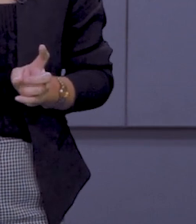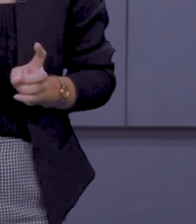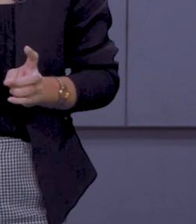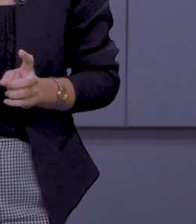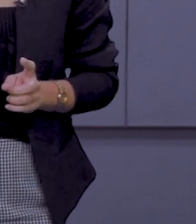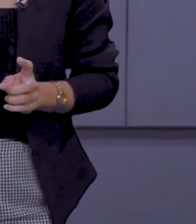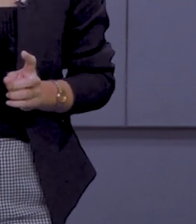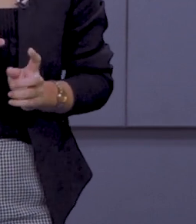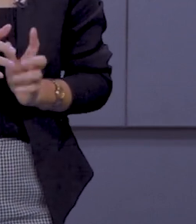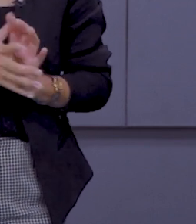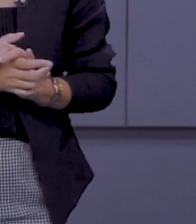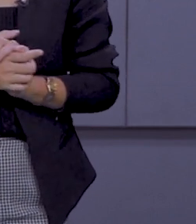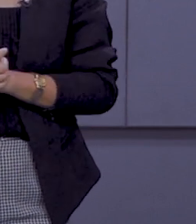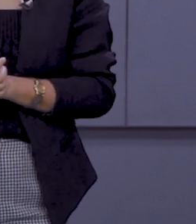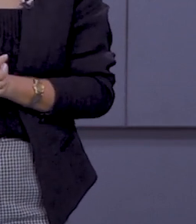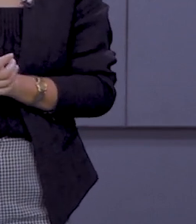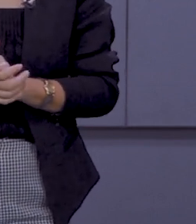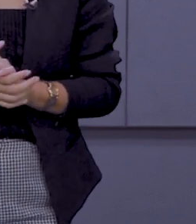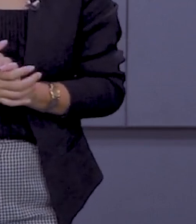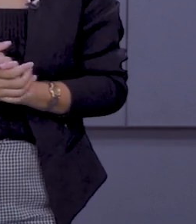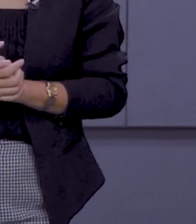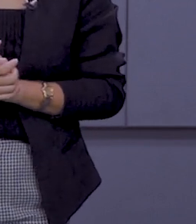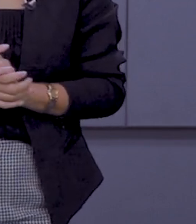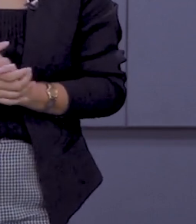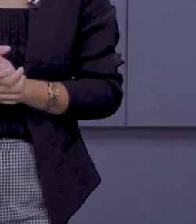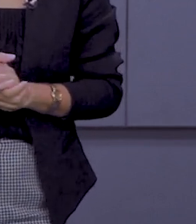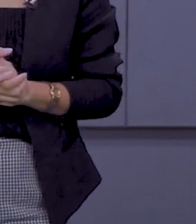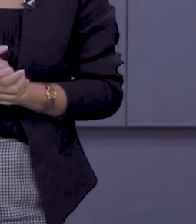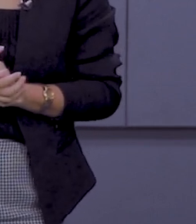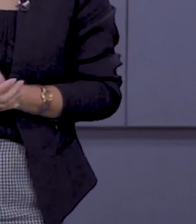botão notificação, atunonei tabo sira labelela com informação fomo siame. Obrigada.